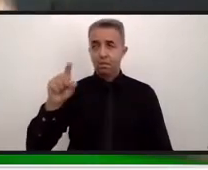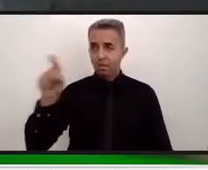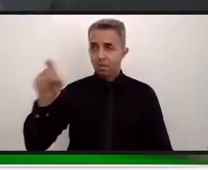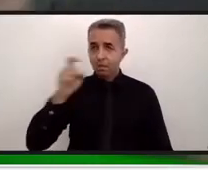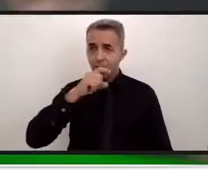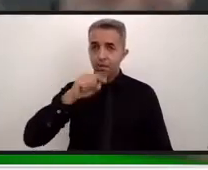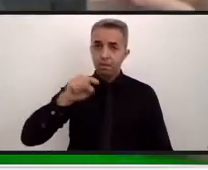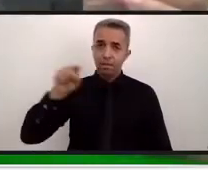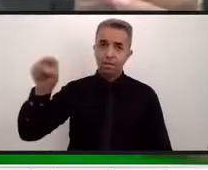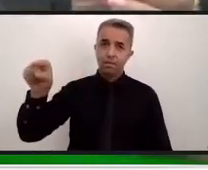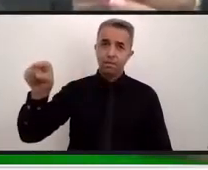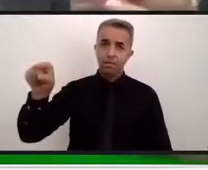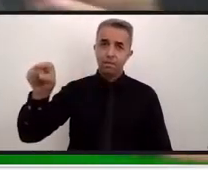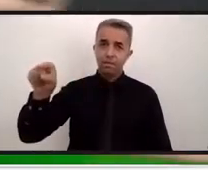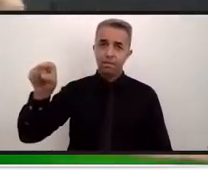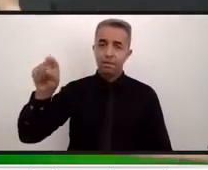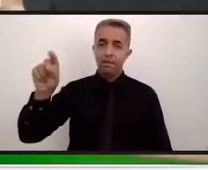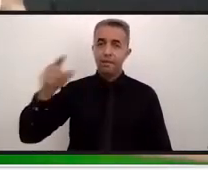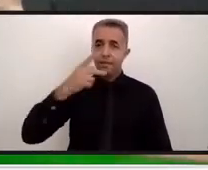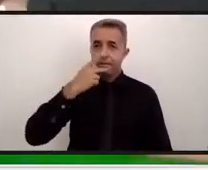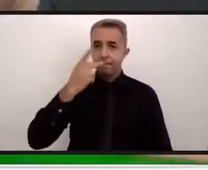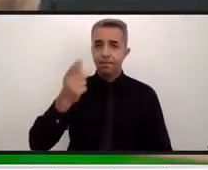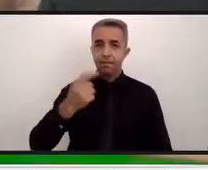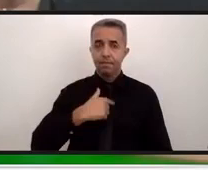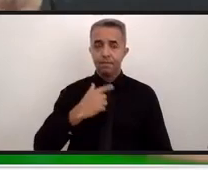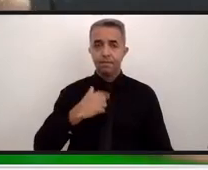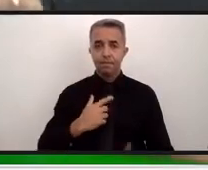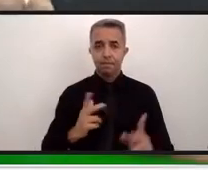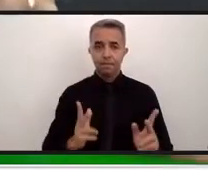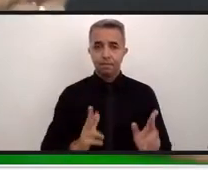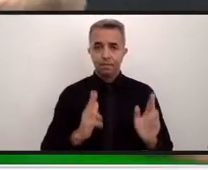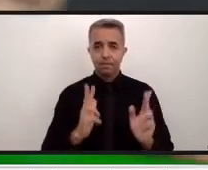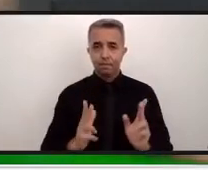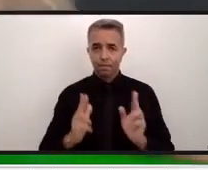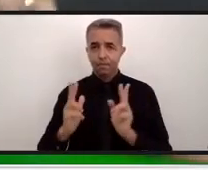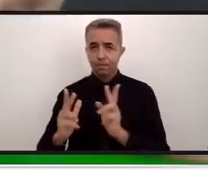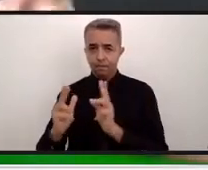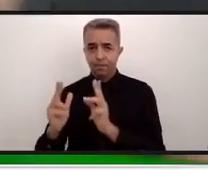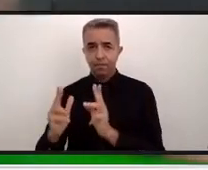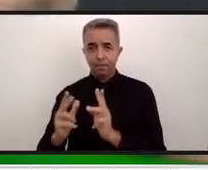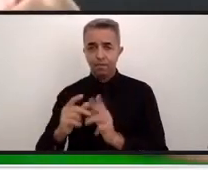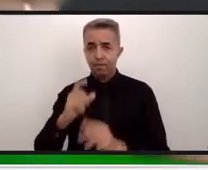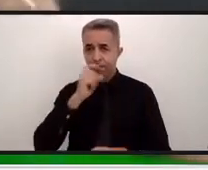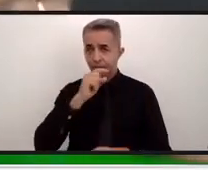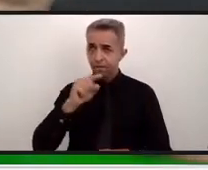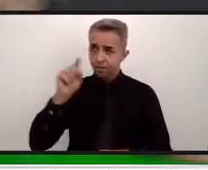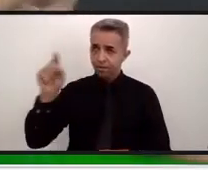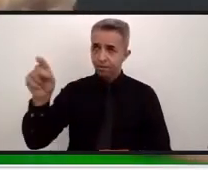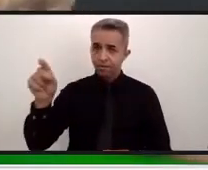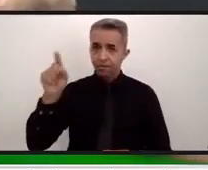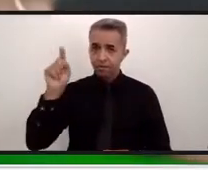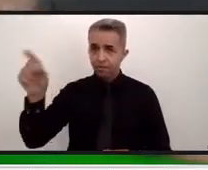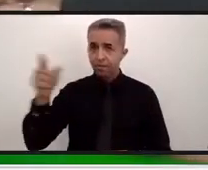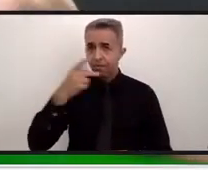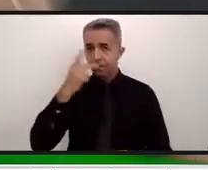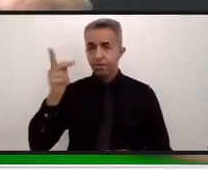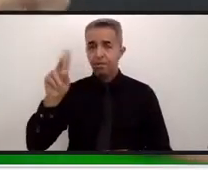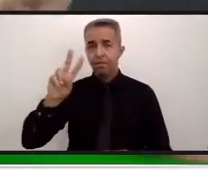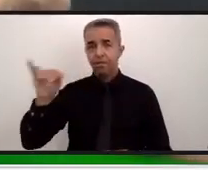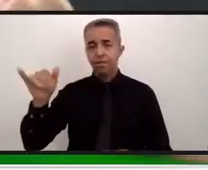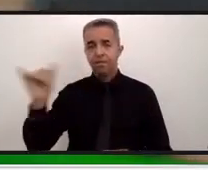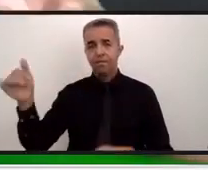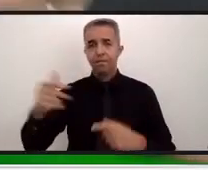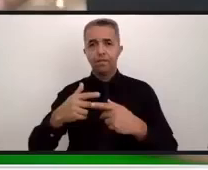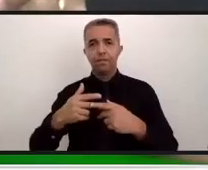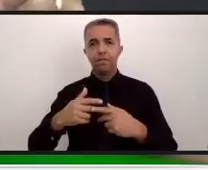questão de ordem, presidente. Quando ela fala que eu montei, fez fake news, quem mente é ela. Ela que falou que ia inaugurar a creche em dezembro e não